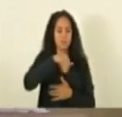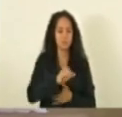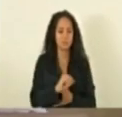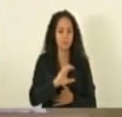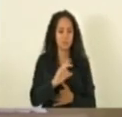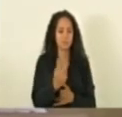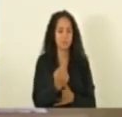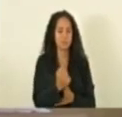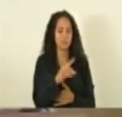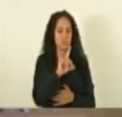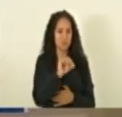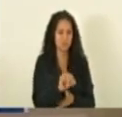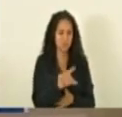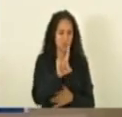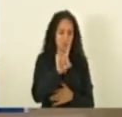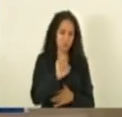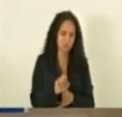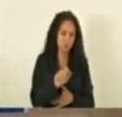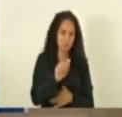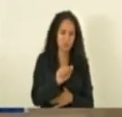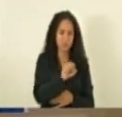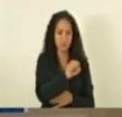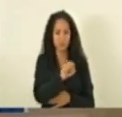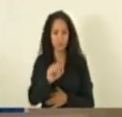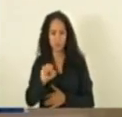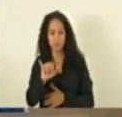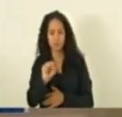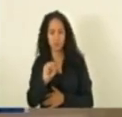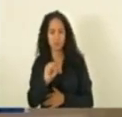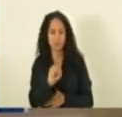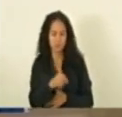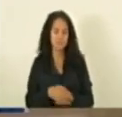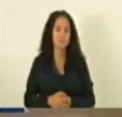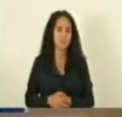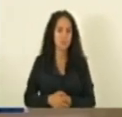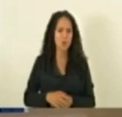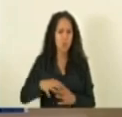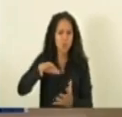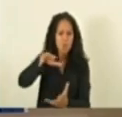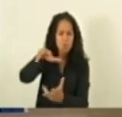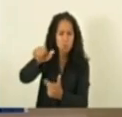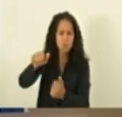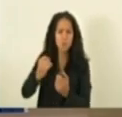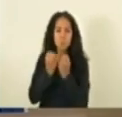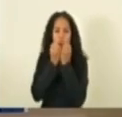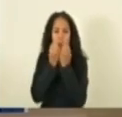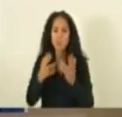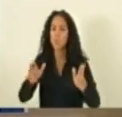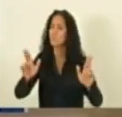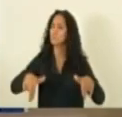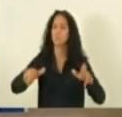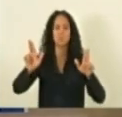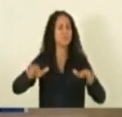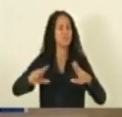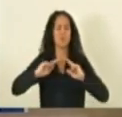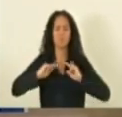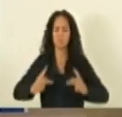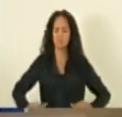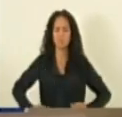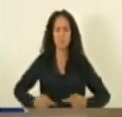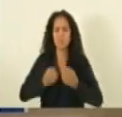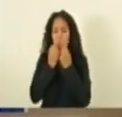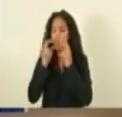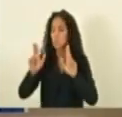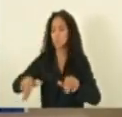Casmurro. Então, a humanidade, ela nunca foi boa. Assim, se a gente olhar,